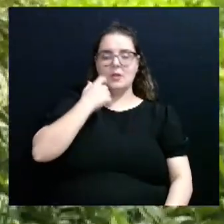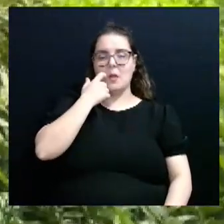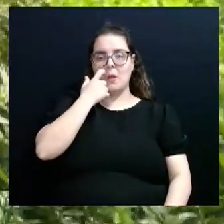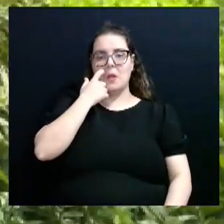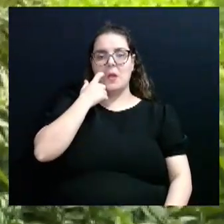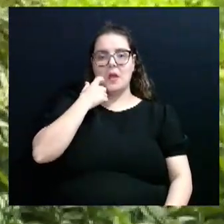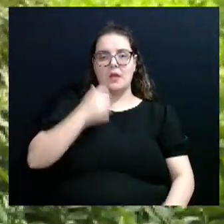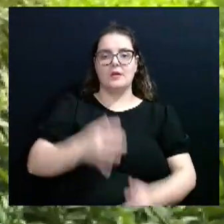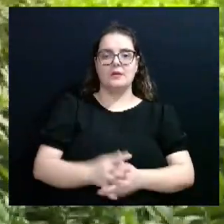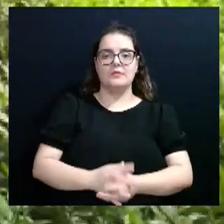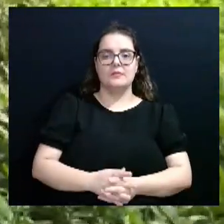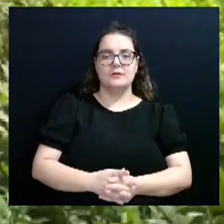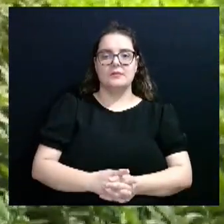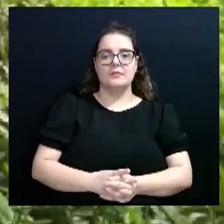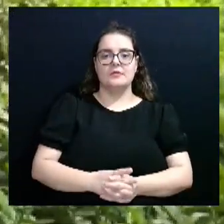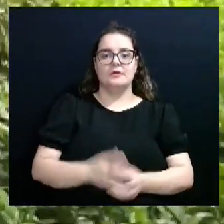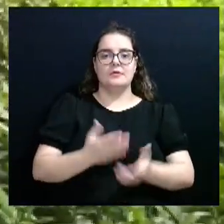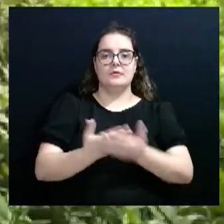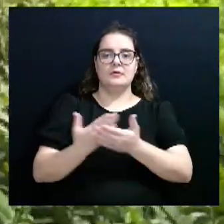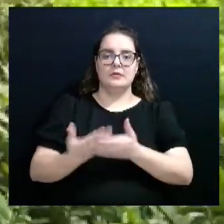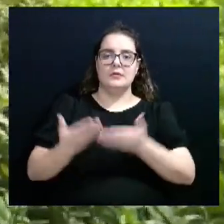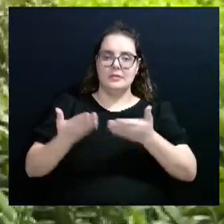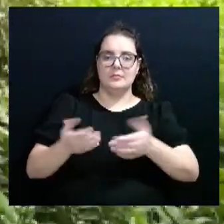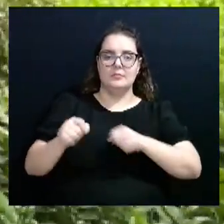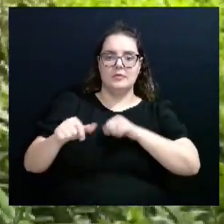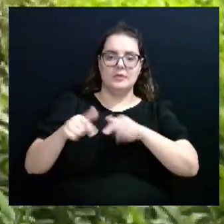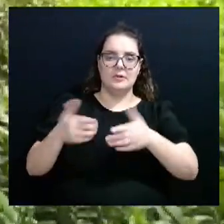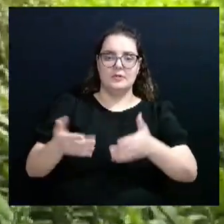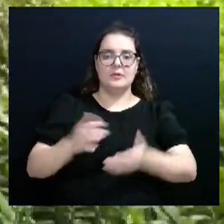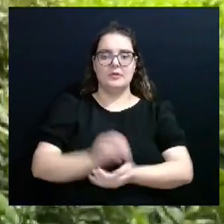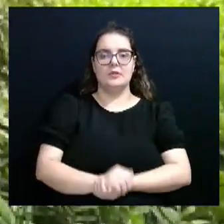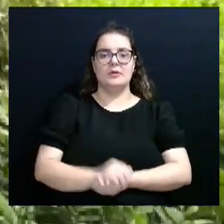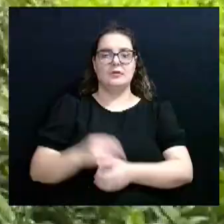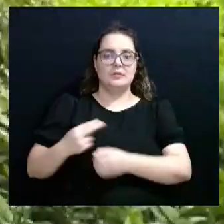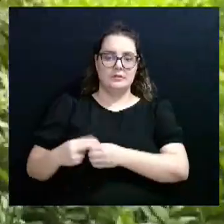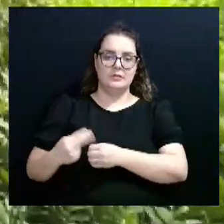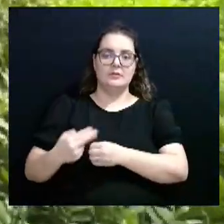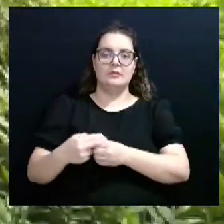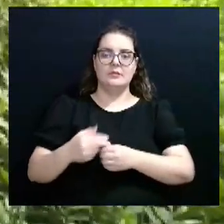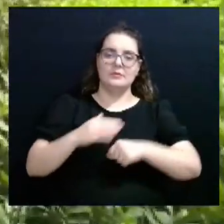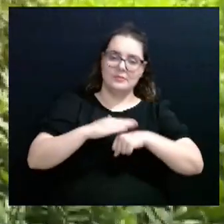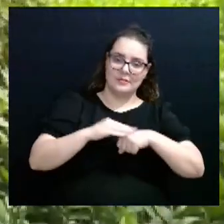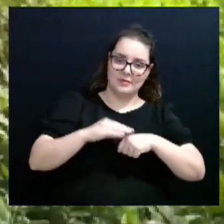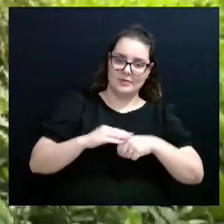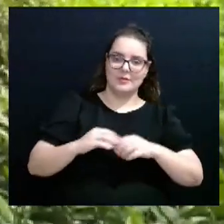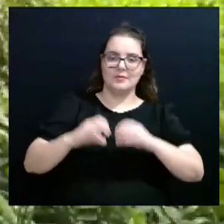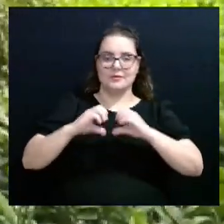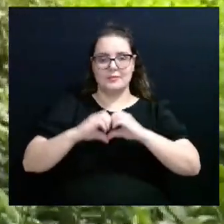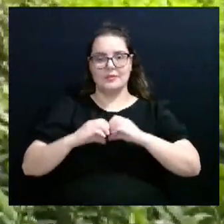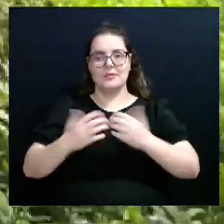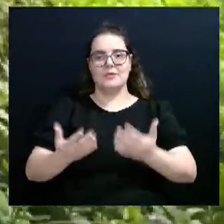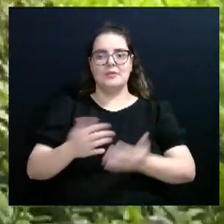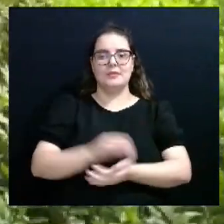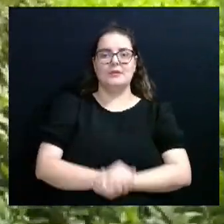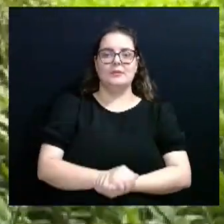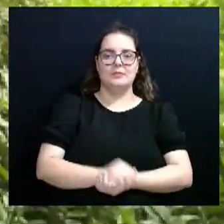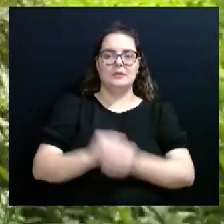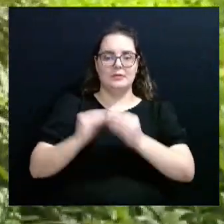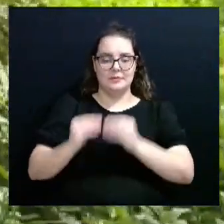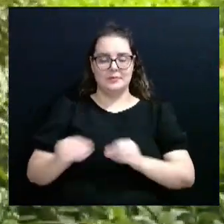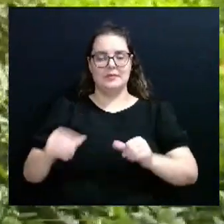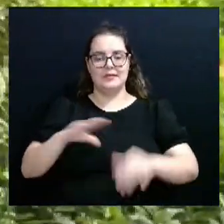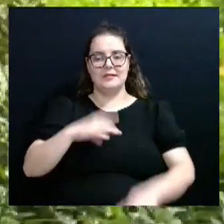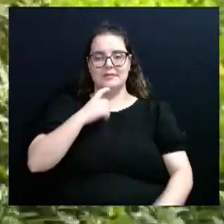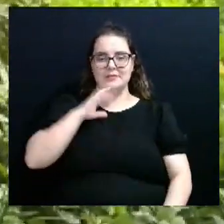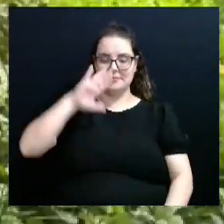Me radiquei, estudei aí, me formei no campo, então tenho um carinho muito grande pela terra. Então eu fico muito honrado de